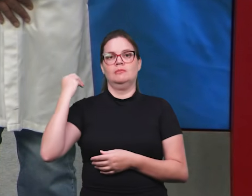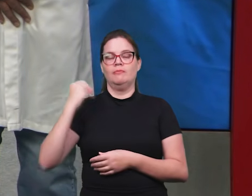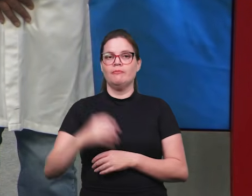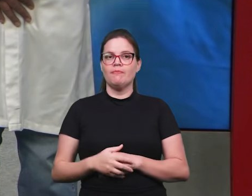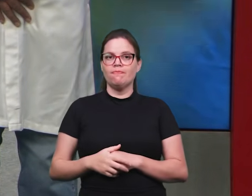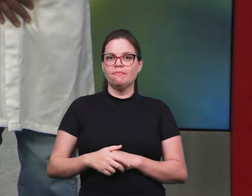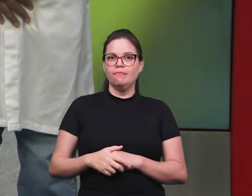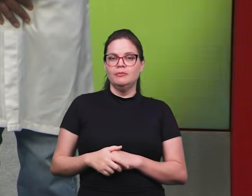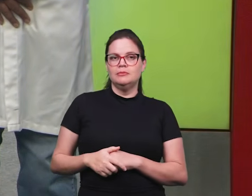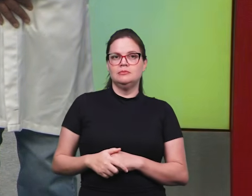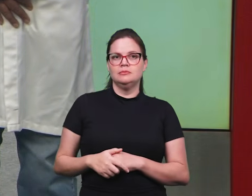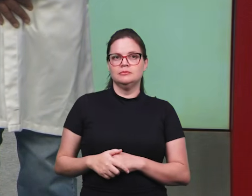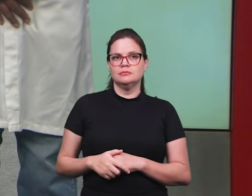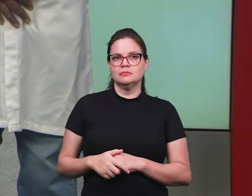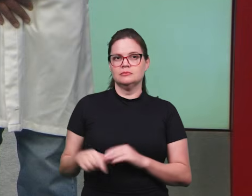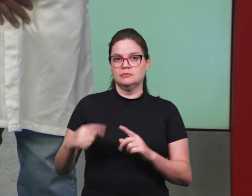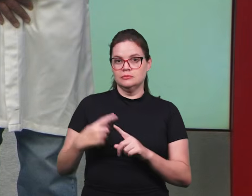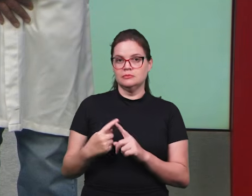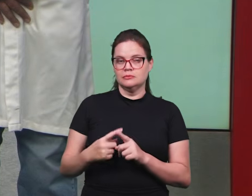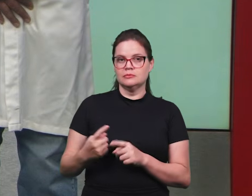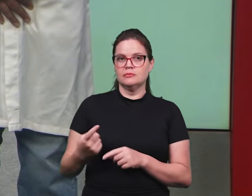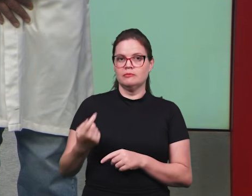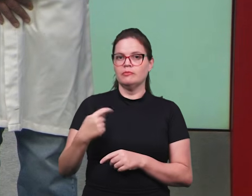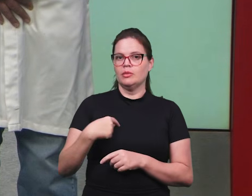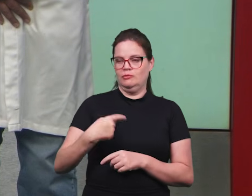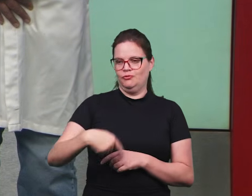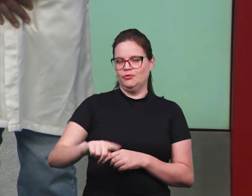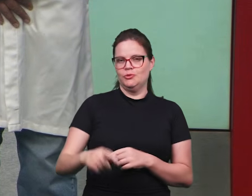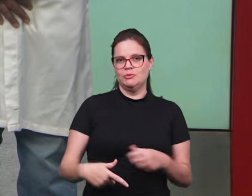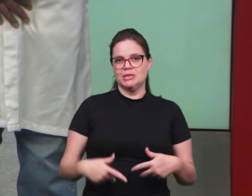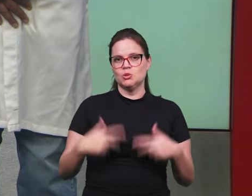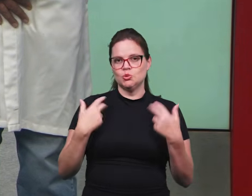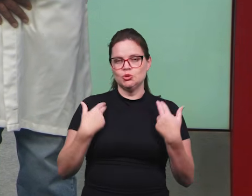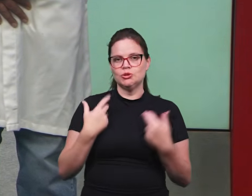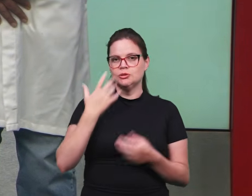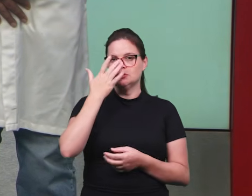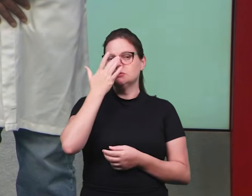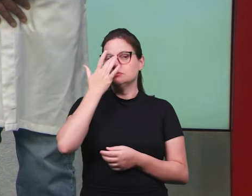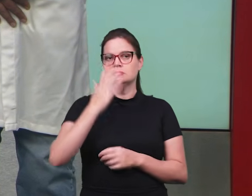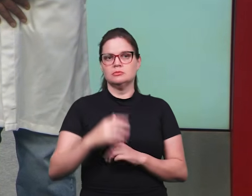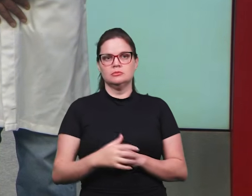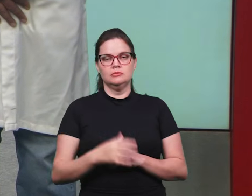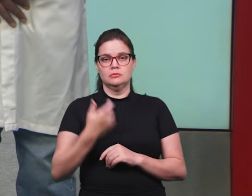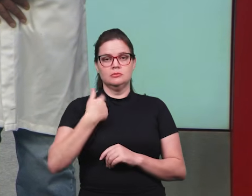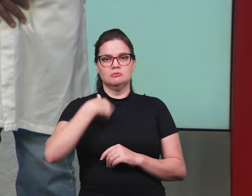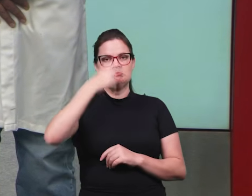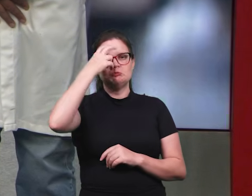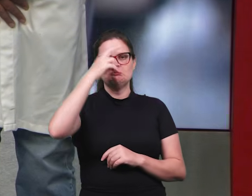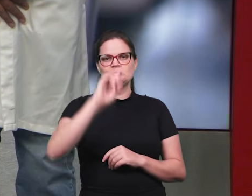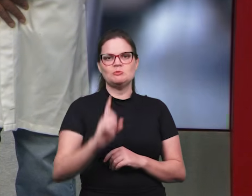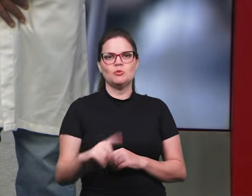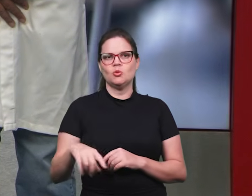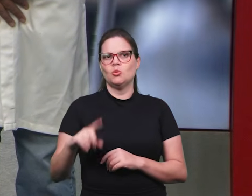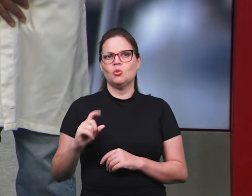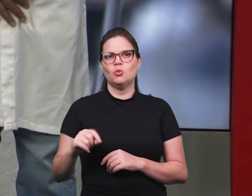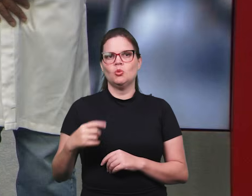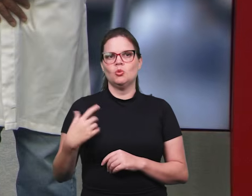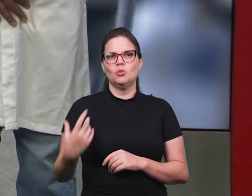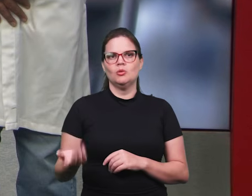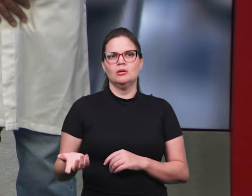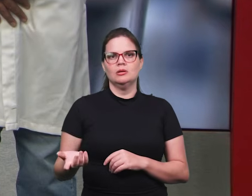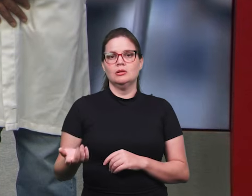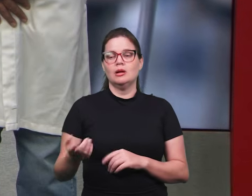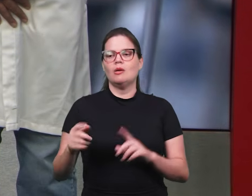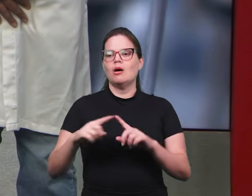ele nem lembra. Eu fui submetido a uma cirurgia e eu não me lembro em que sala eu operei. Eu